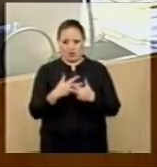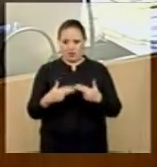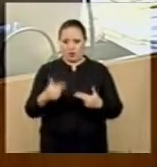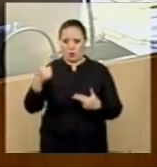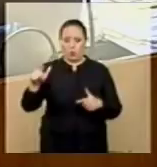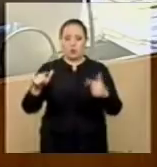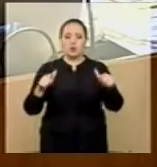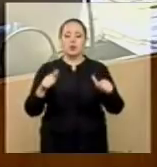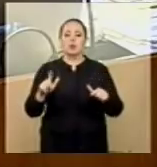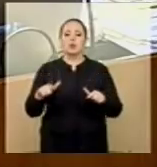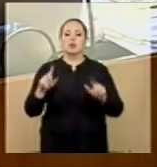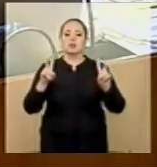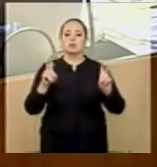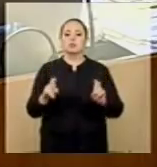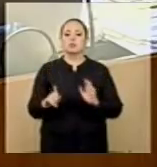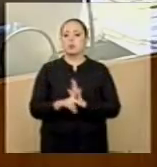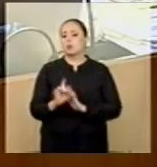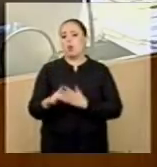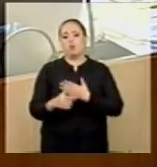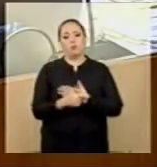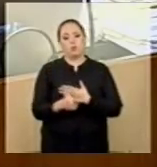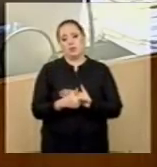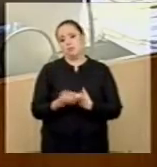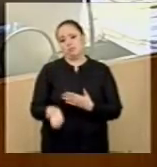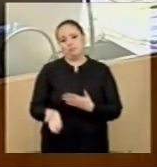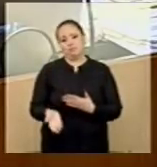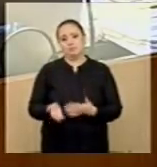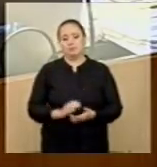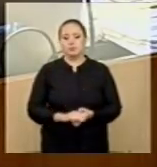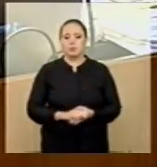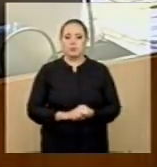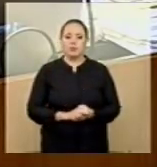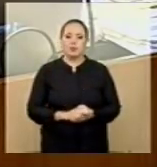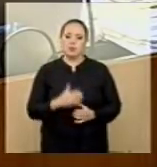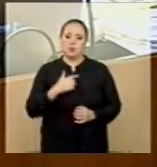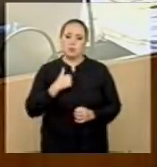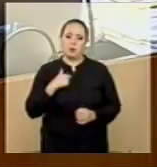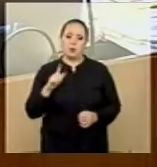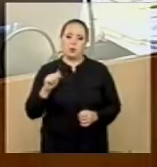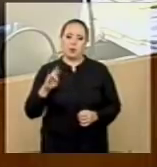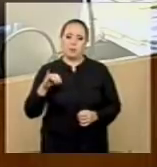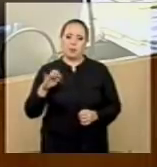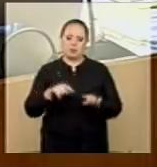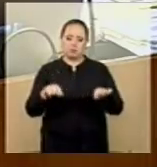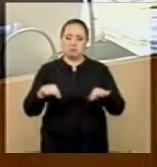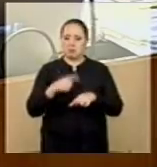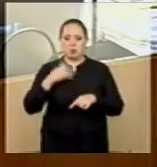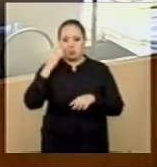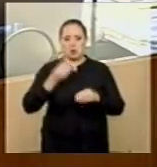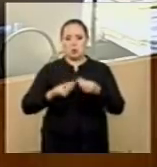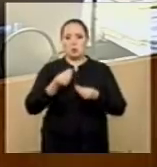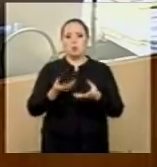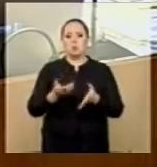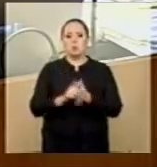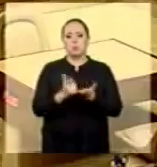são relacionados à função. Então, também, em relação ao meu gabinete, eu não sei de onde a imprensa retirou esses números.